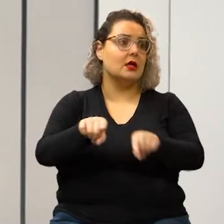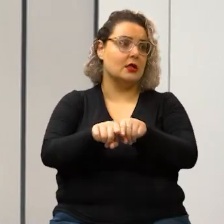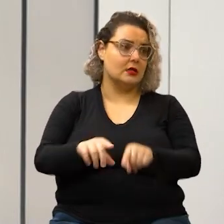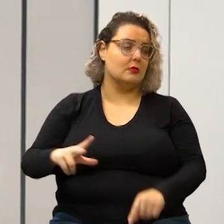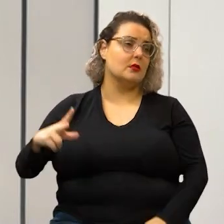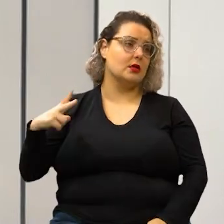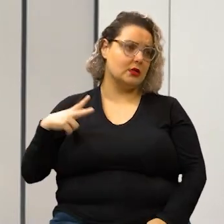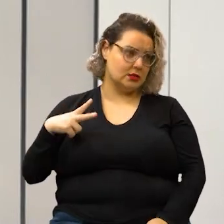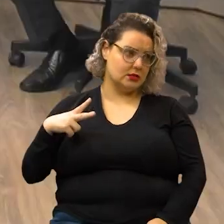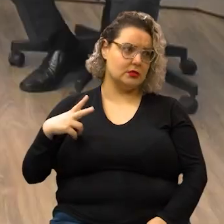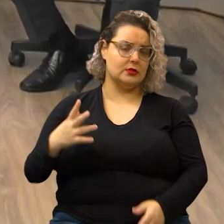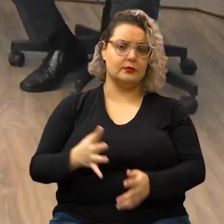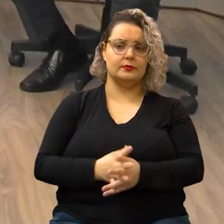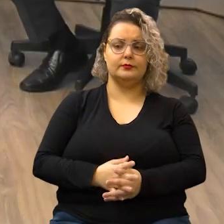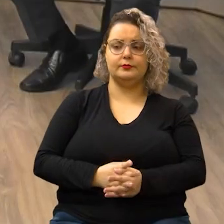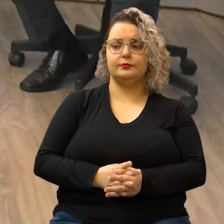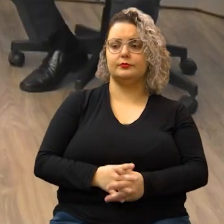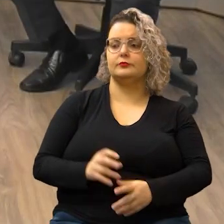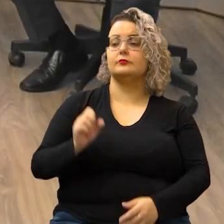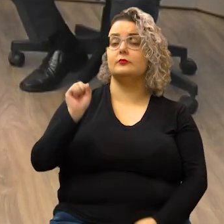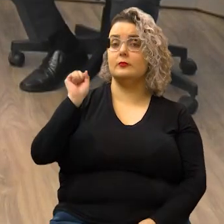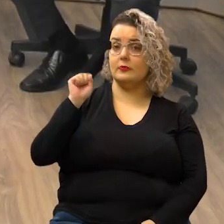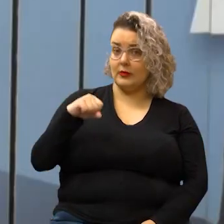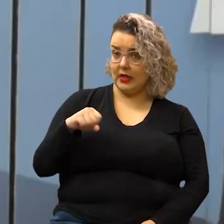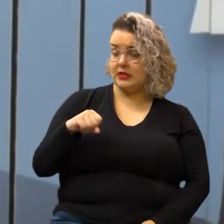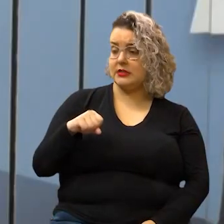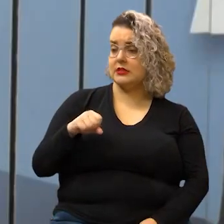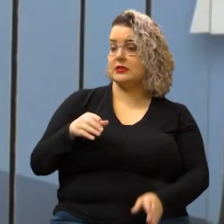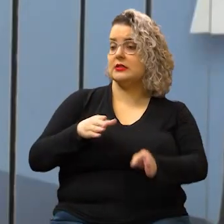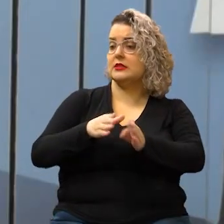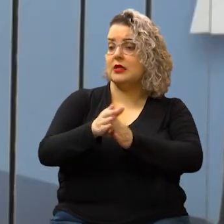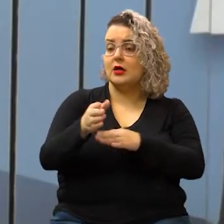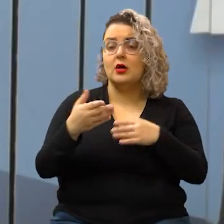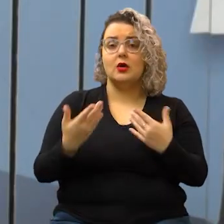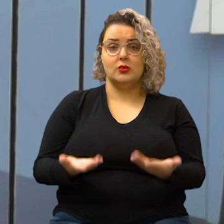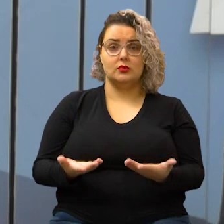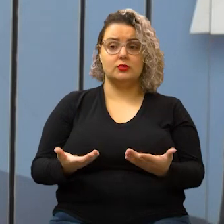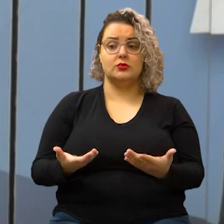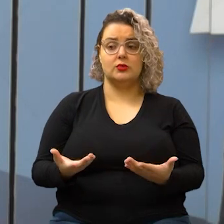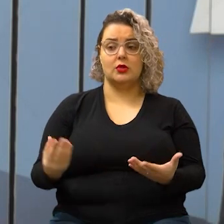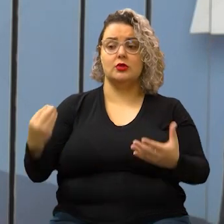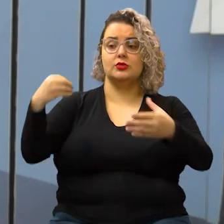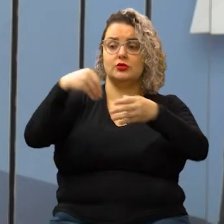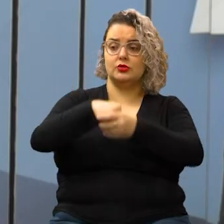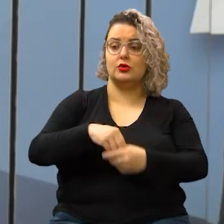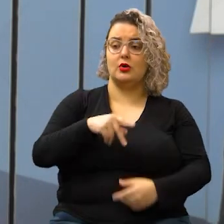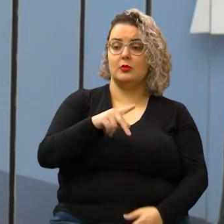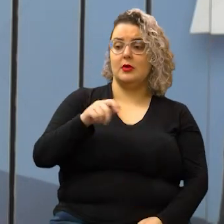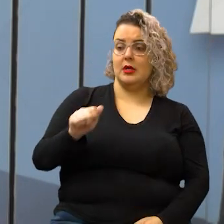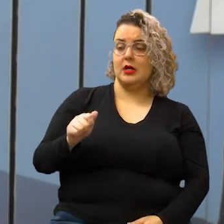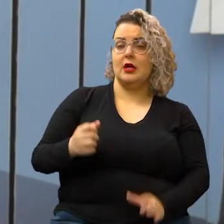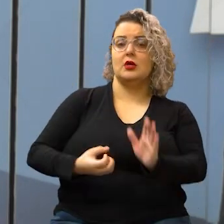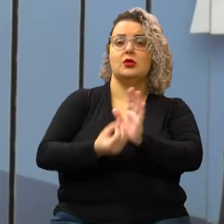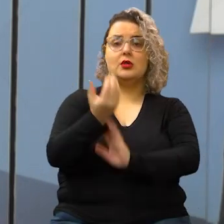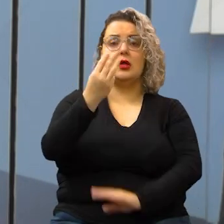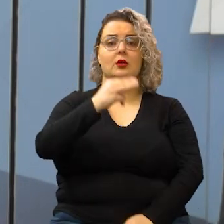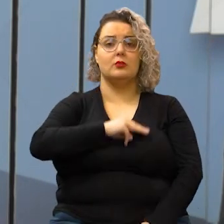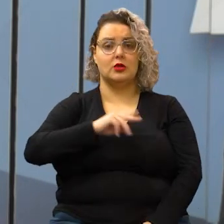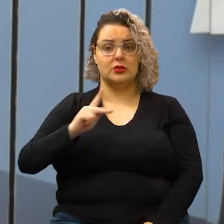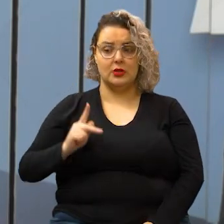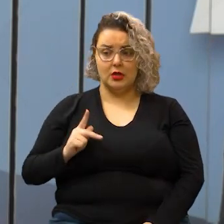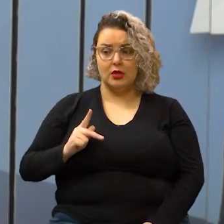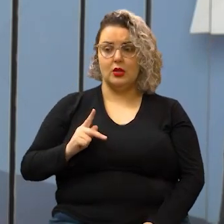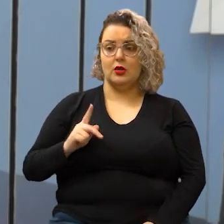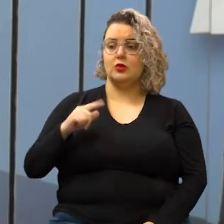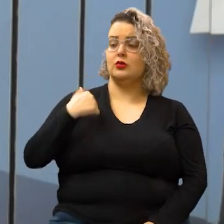ensino. Sim, essa recomendação ela veio no bojo do PAA instaurado pelo Ministério Público,